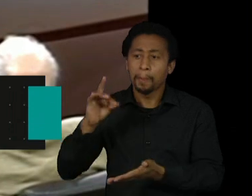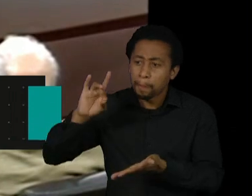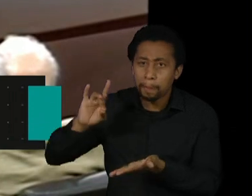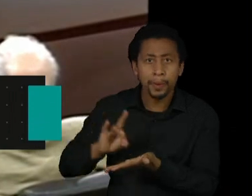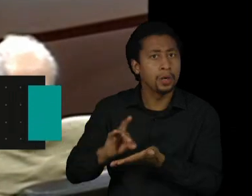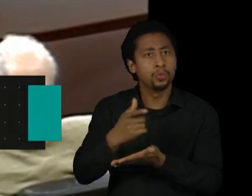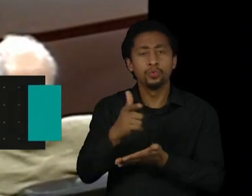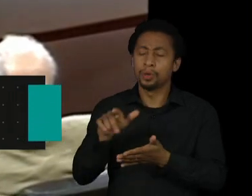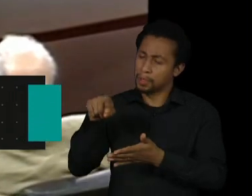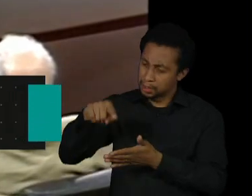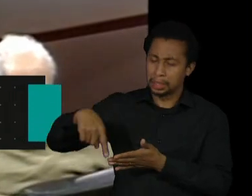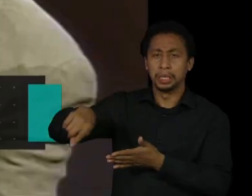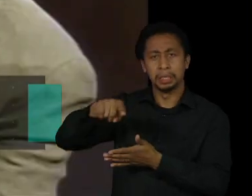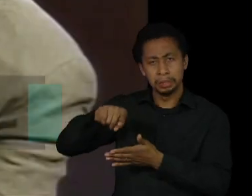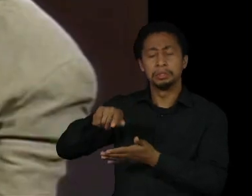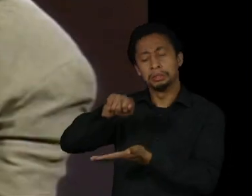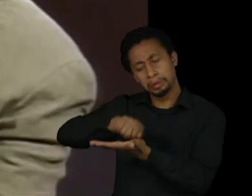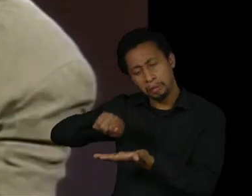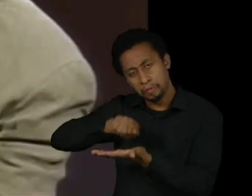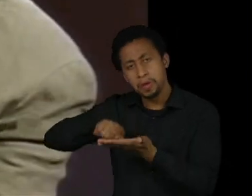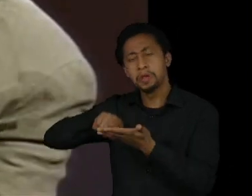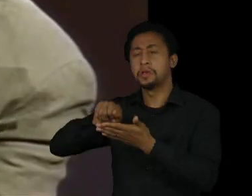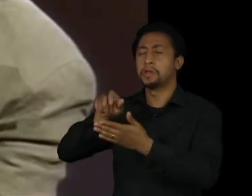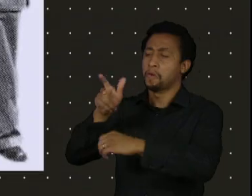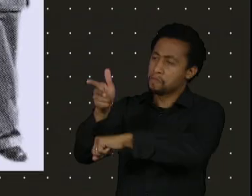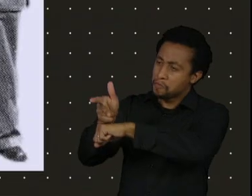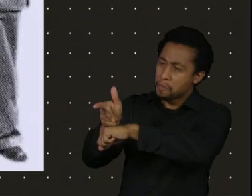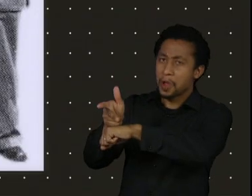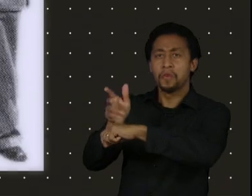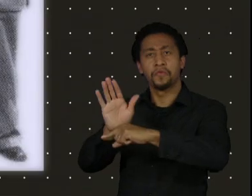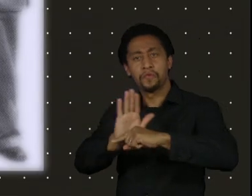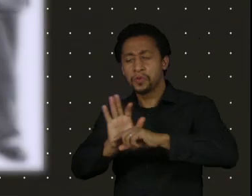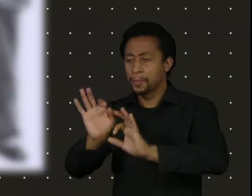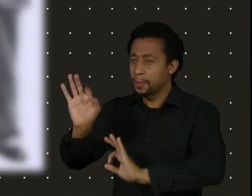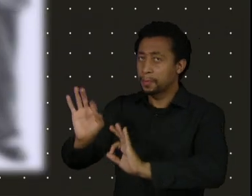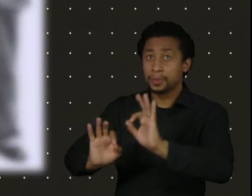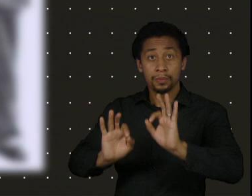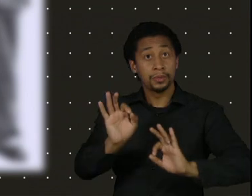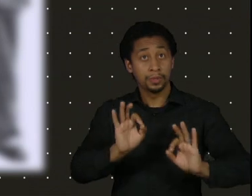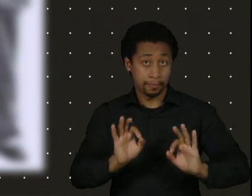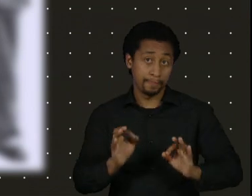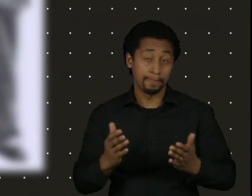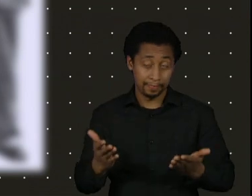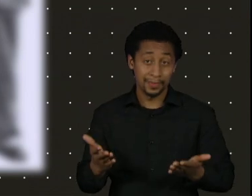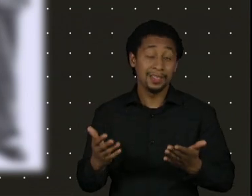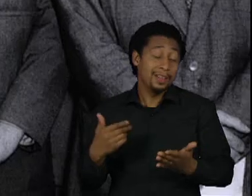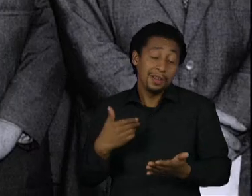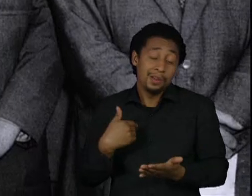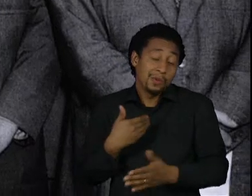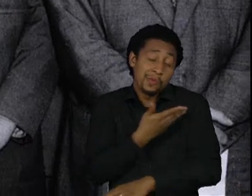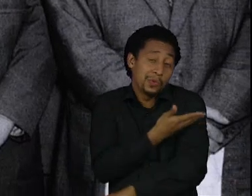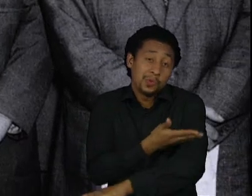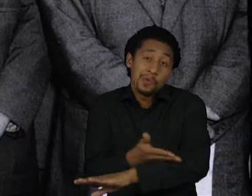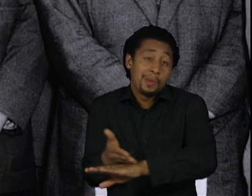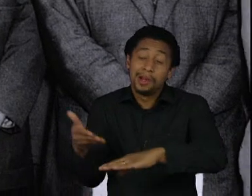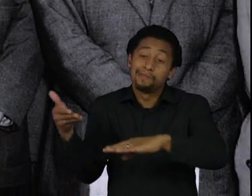do cinema, né? Viam todos os filmes, então eu realmente frequentava cinema.